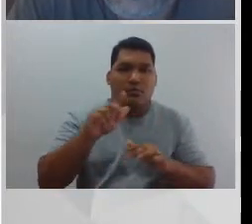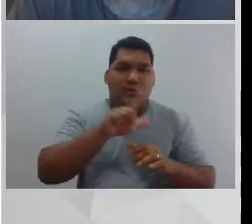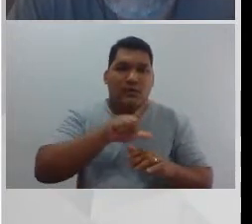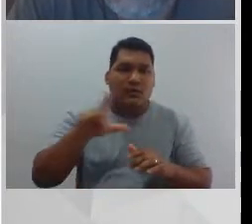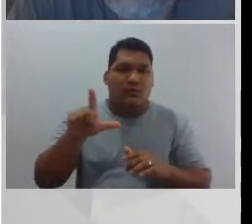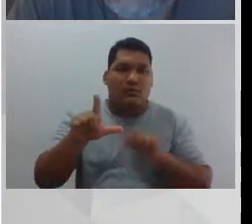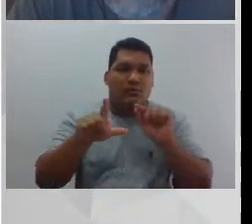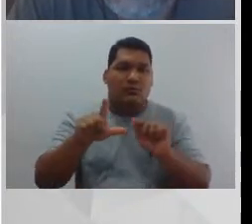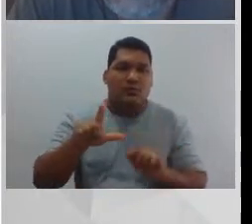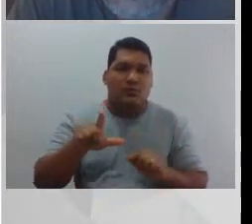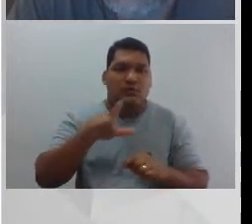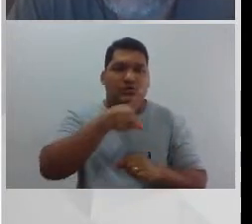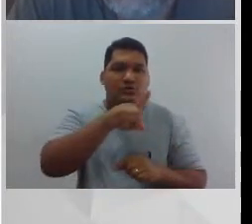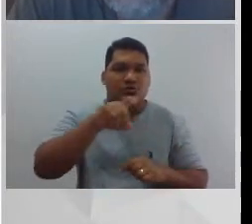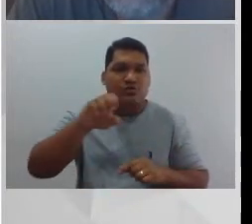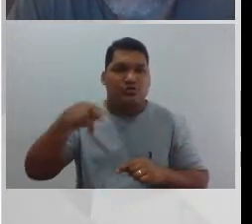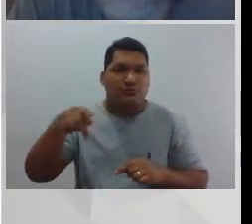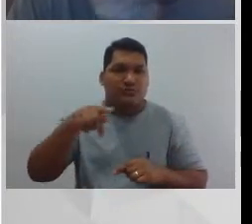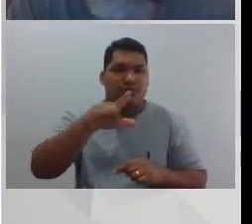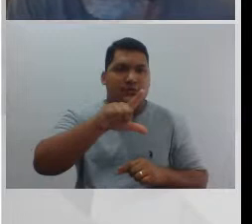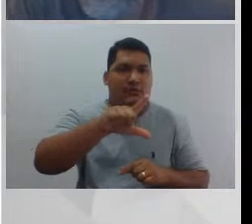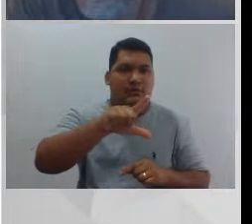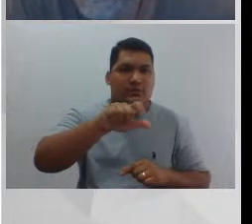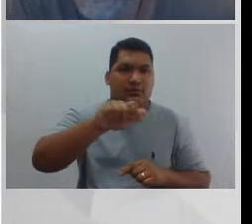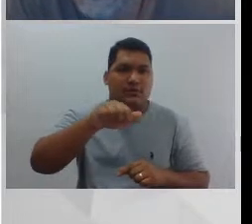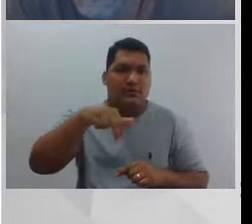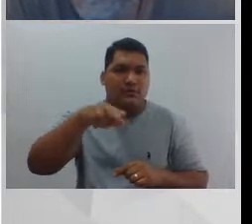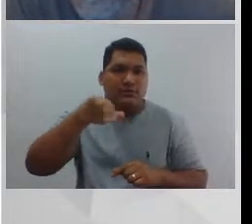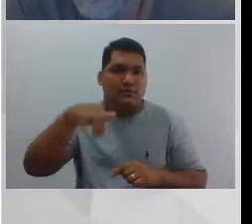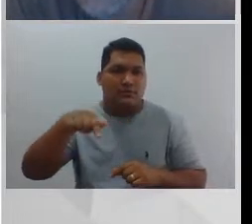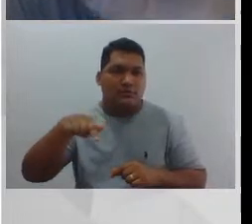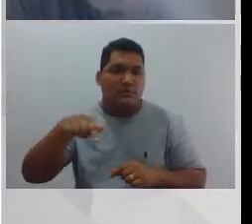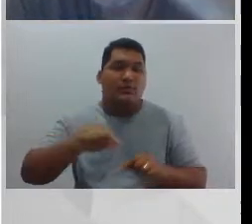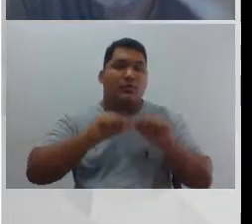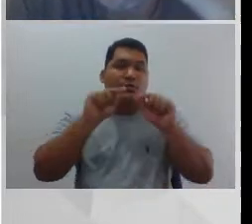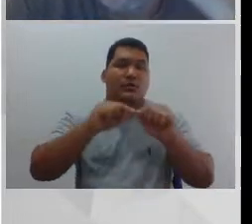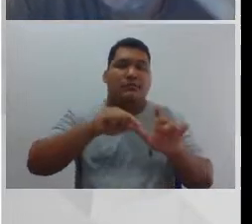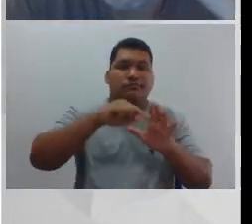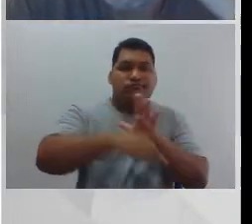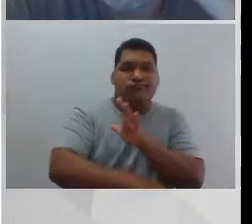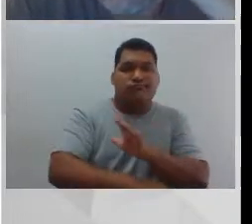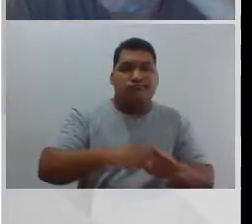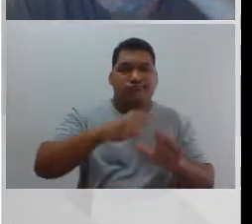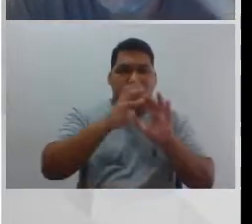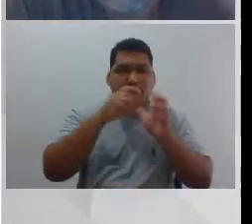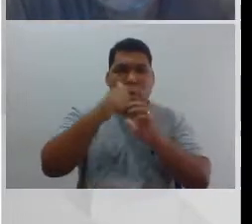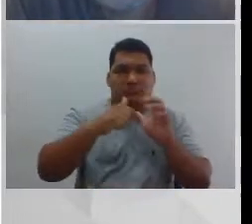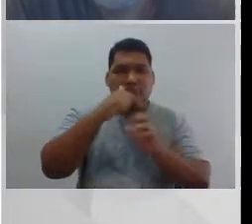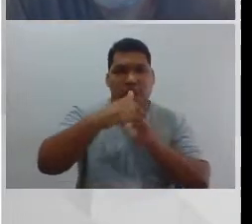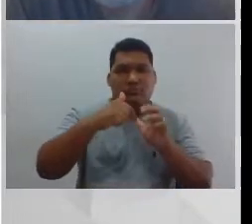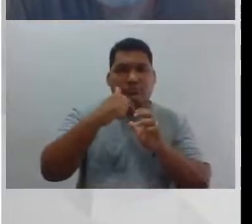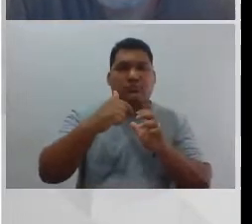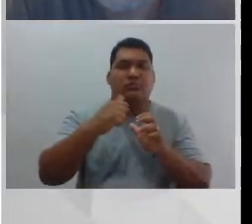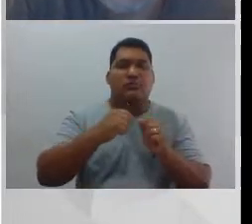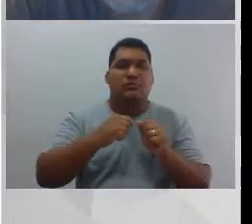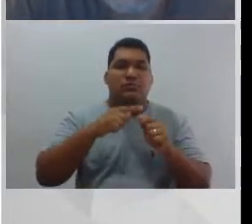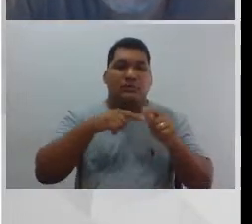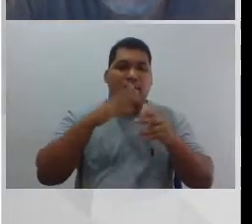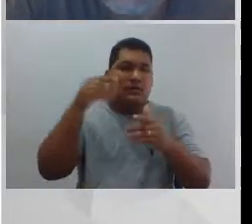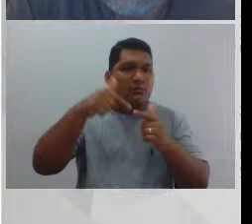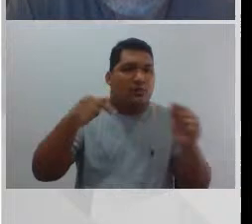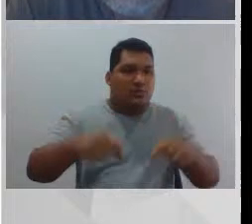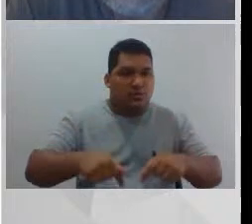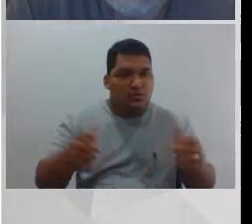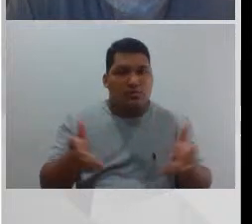de deep learning, aprendizado profundo, né? Então, são as redes neurais artificiais mais recentes que